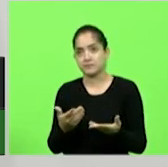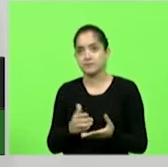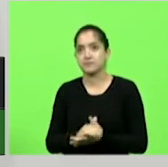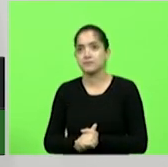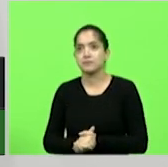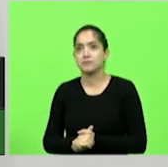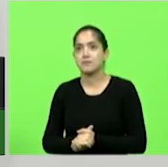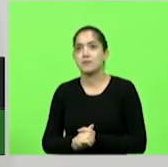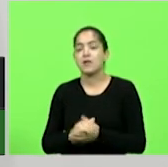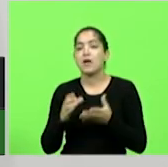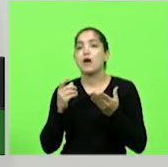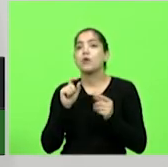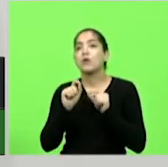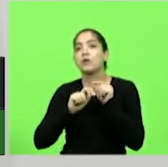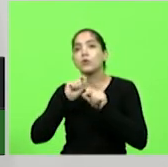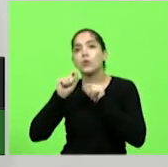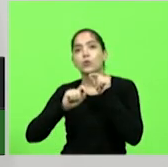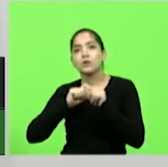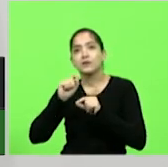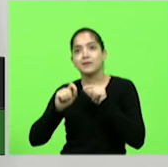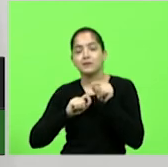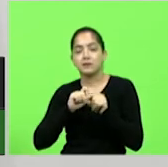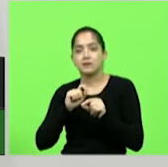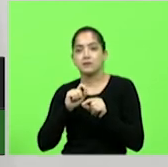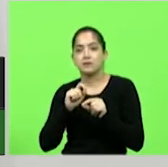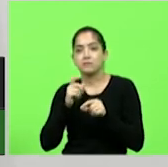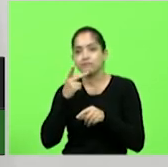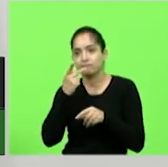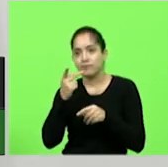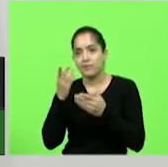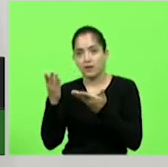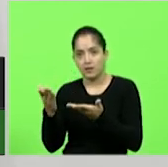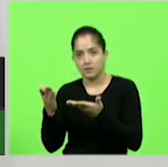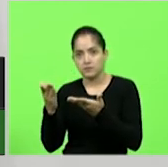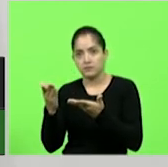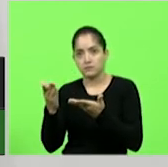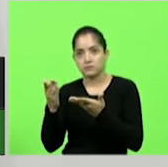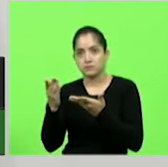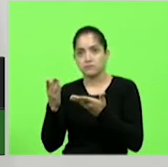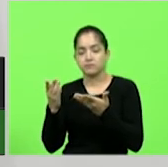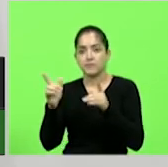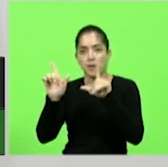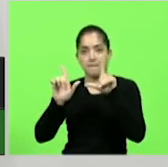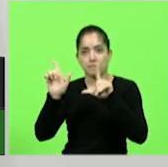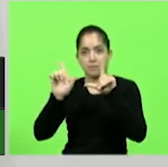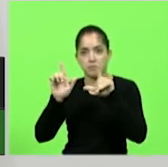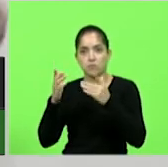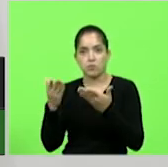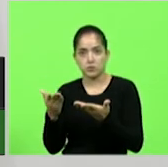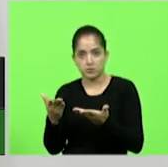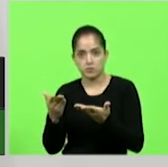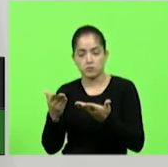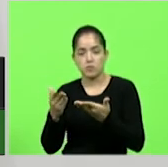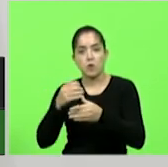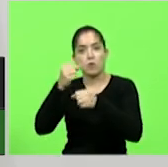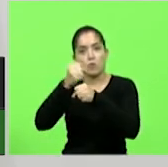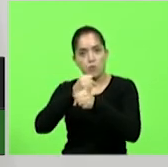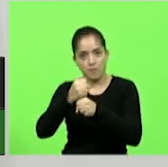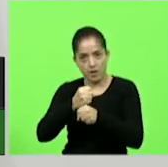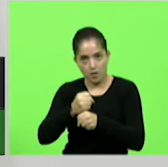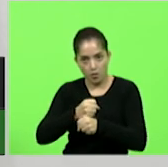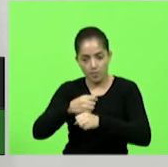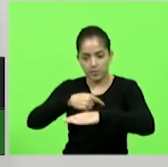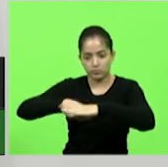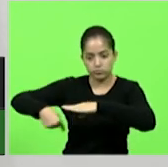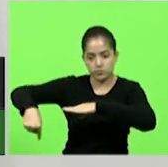O que dizer disso? De uma obra tão importante como um contorno